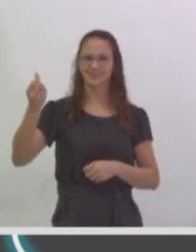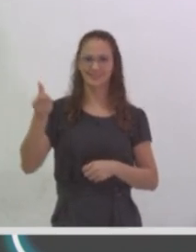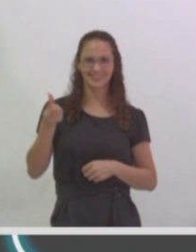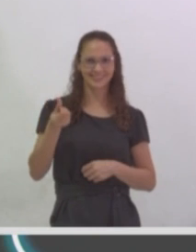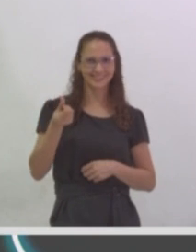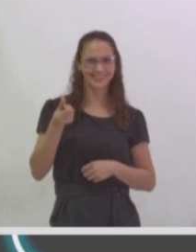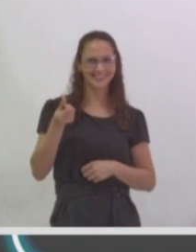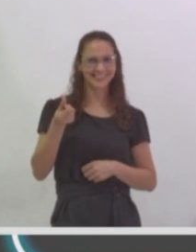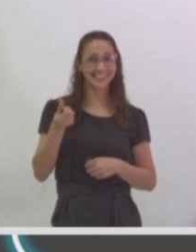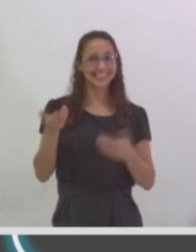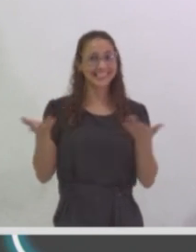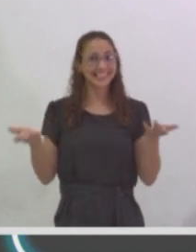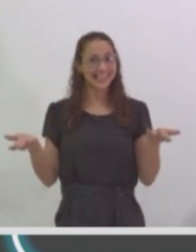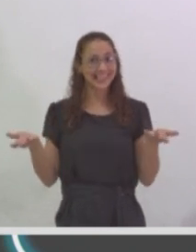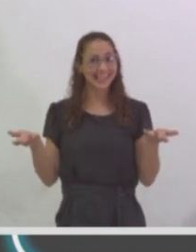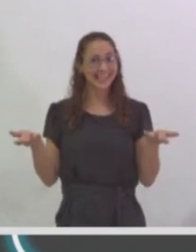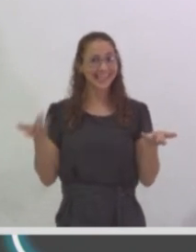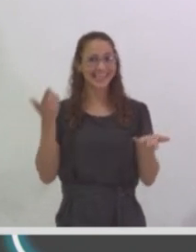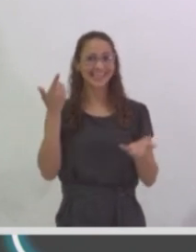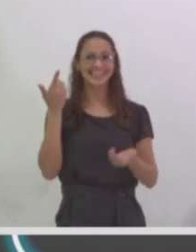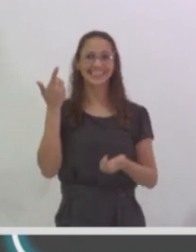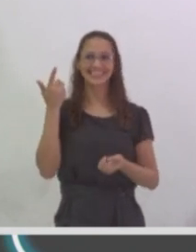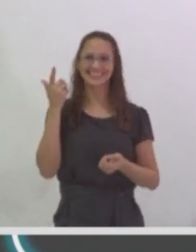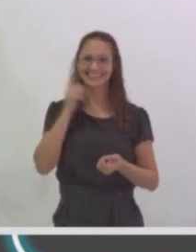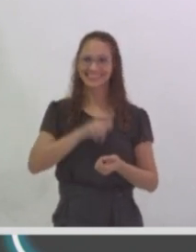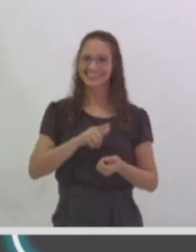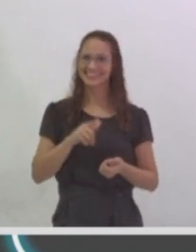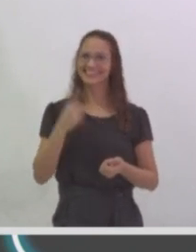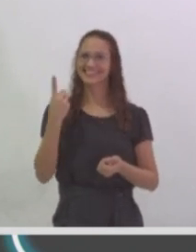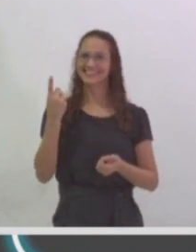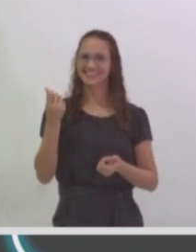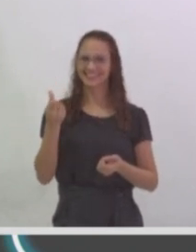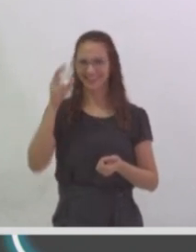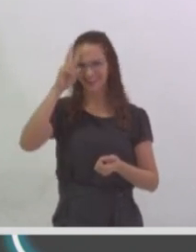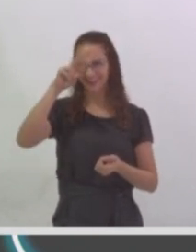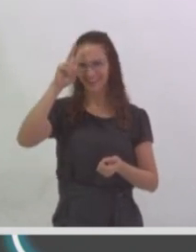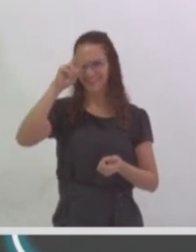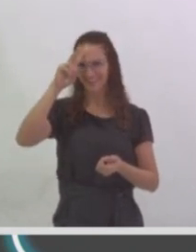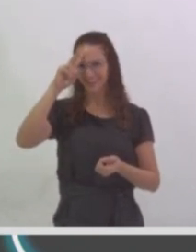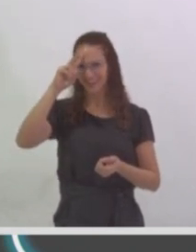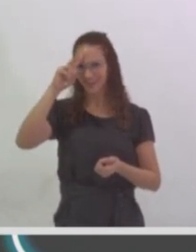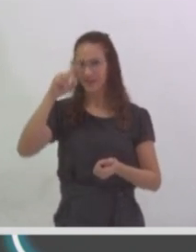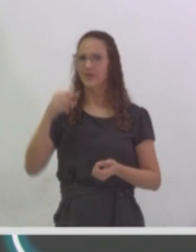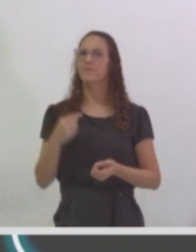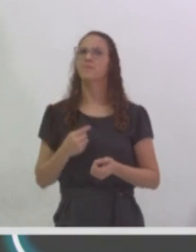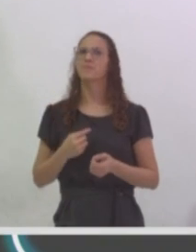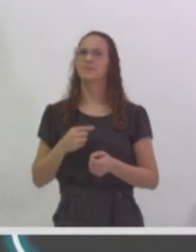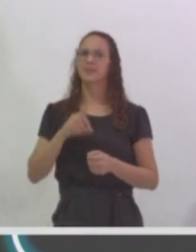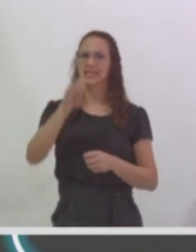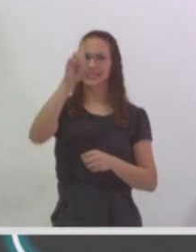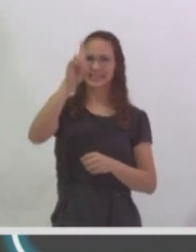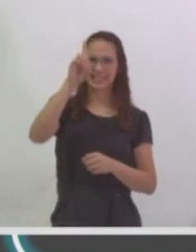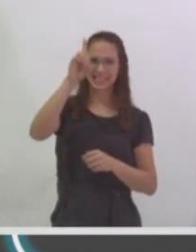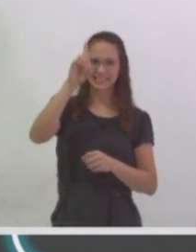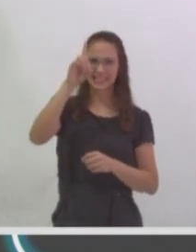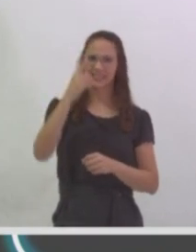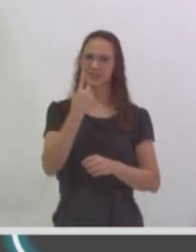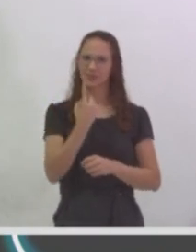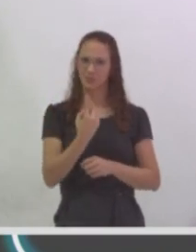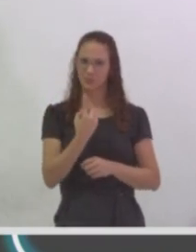Olha lá, deu 16. E tá lembrado como é que é o 16? Uma dezena e